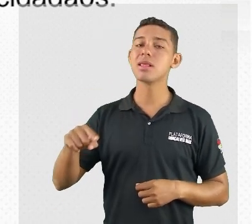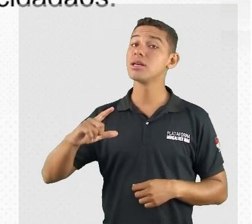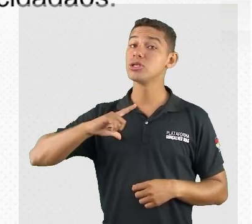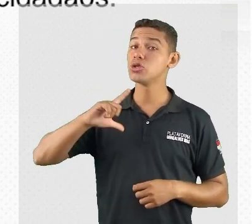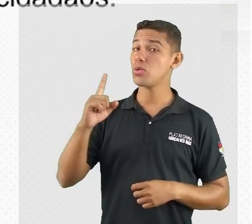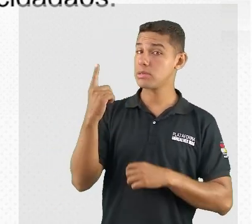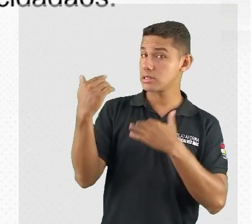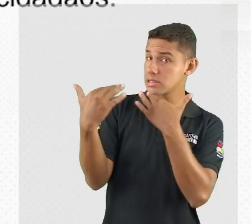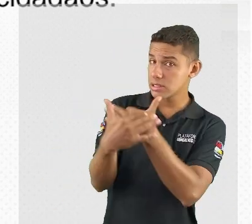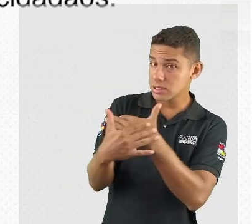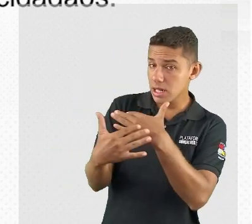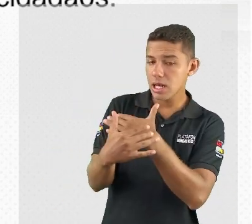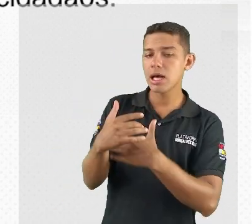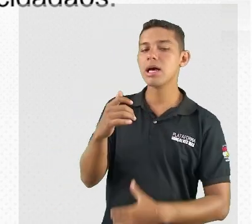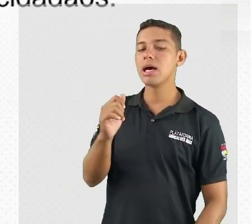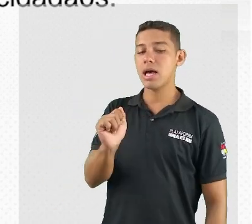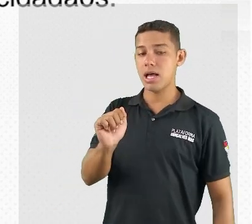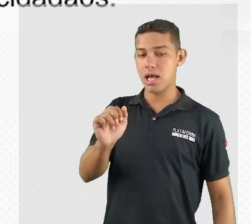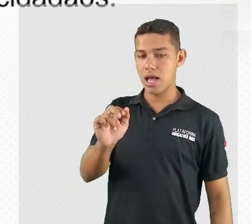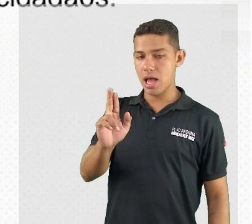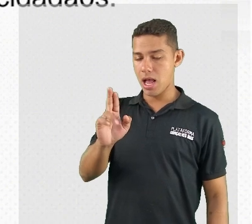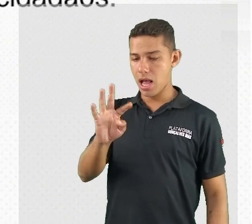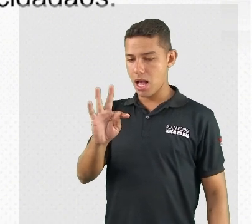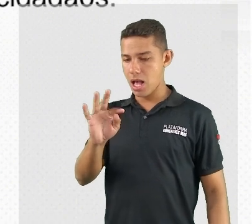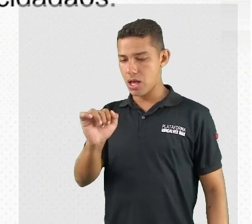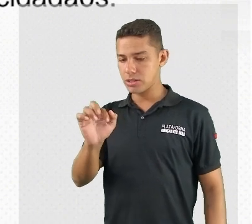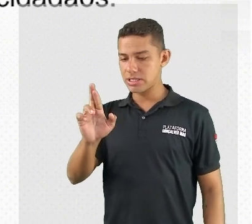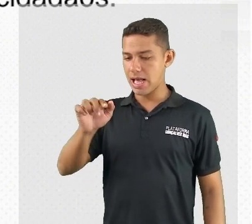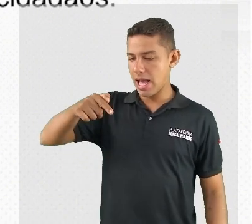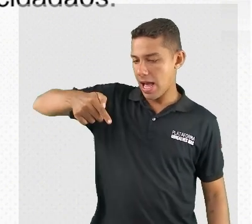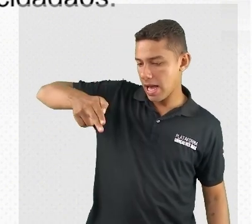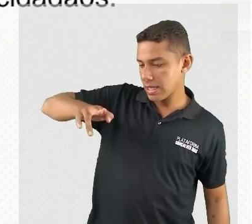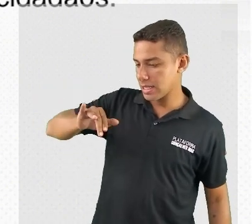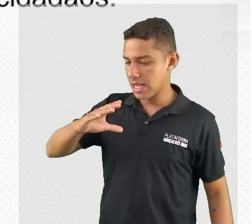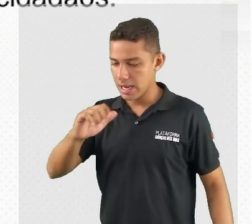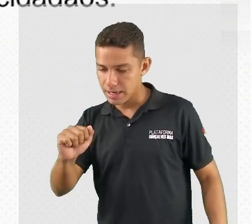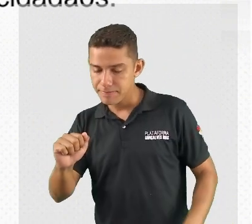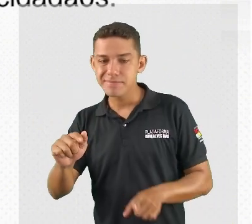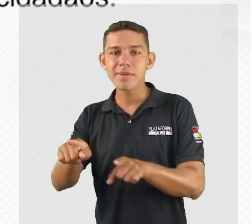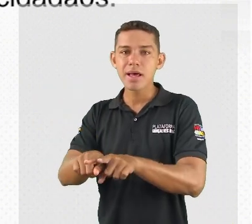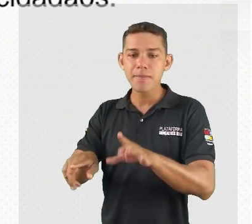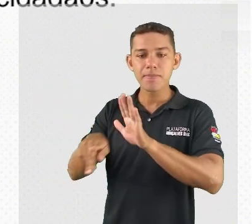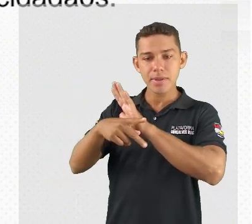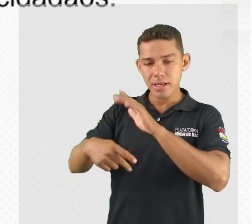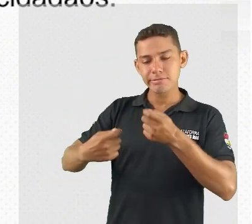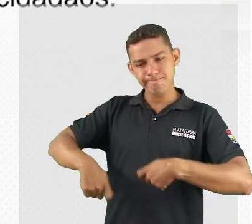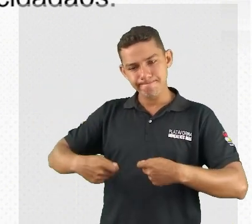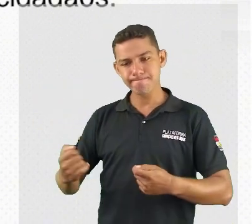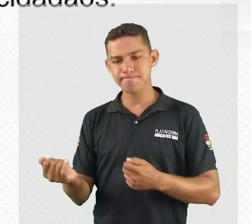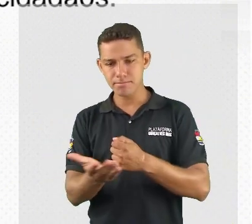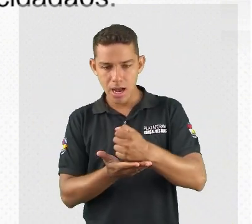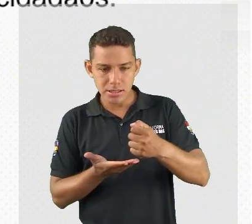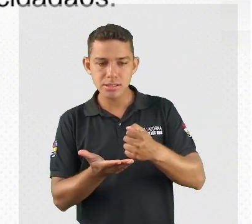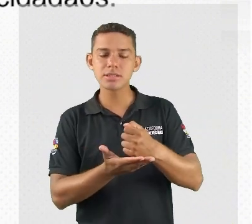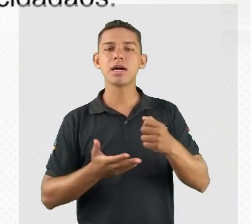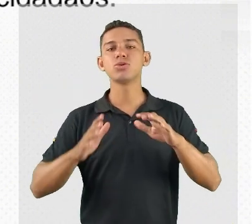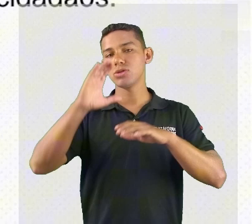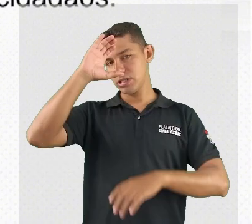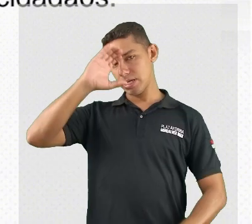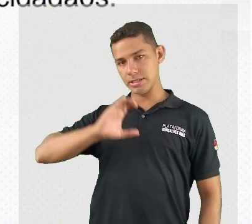uma cidade autárquica é capaz de governar a si mesmo, né, a si própria, e prover as necessidades básicas do